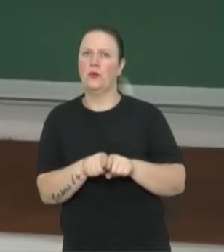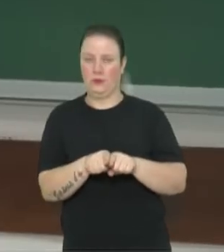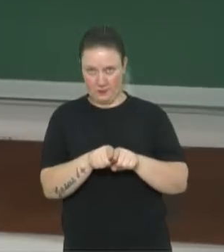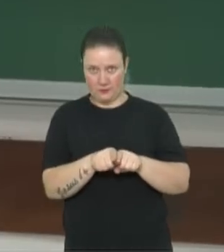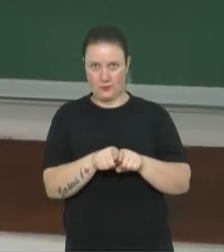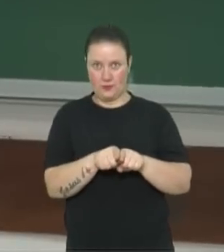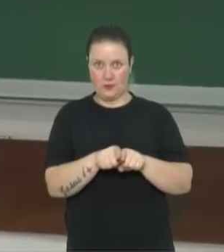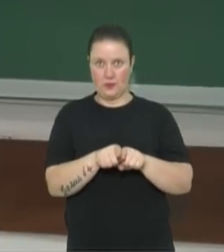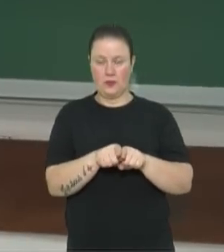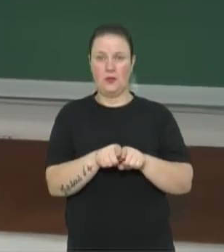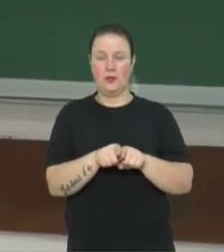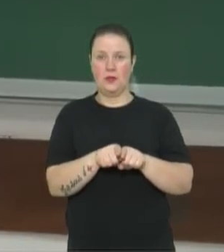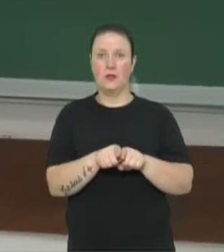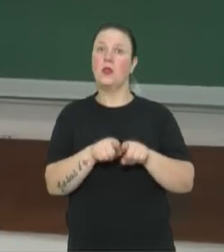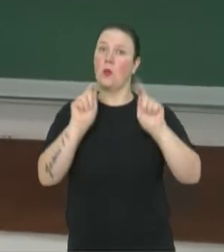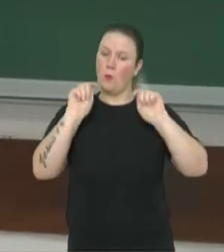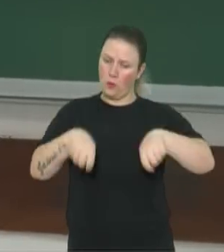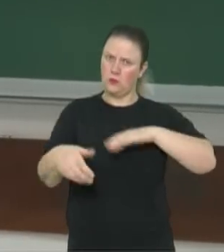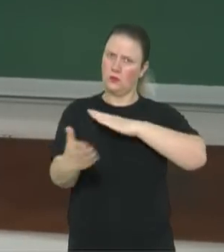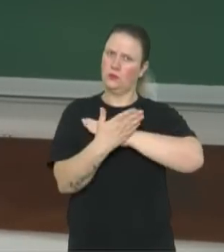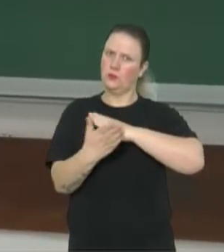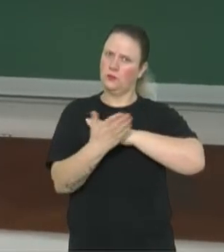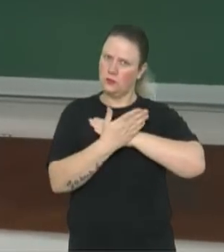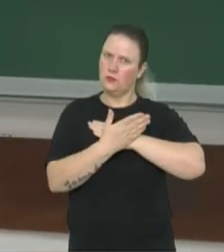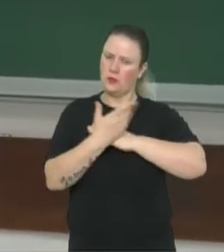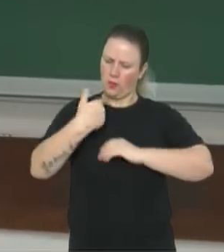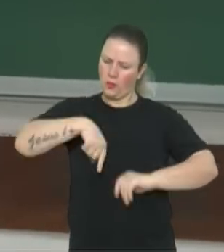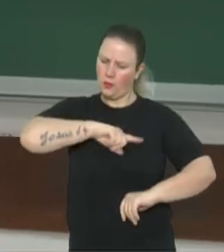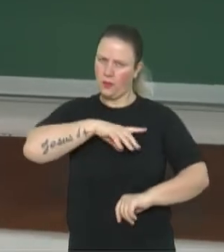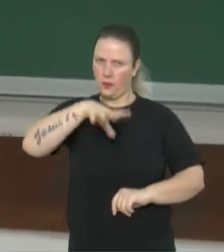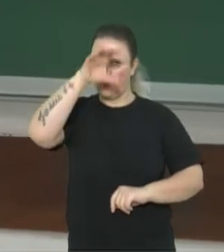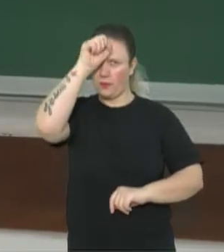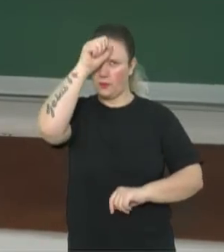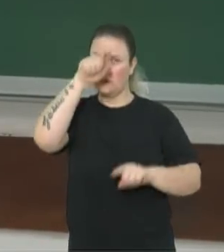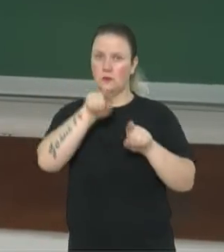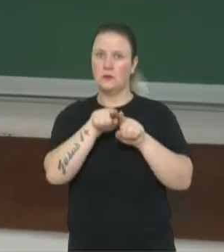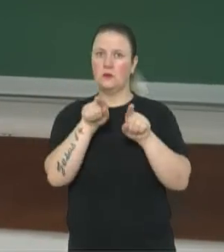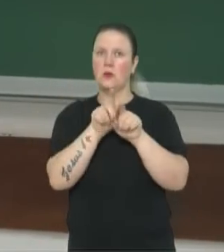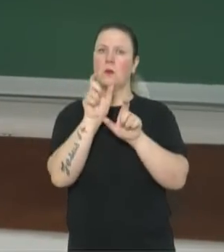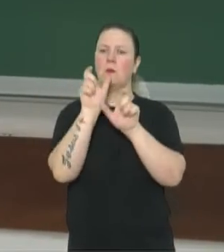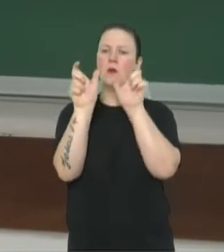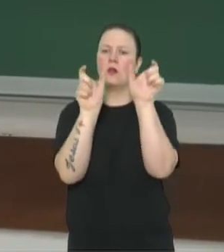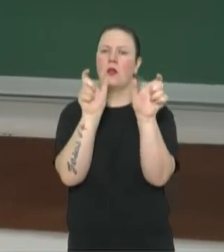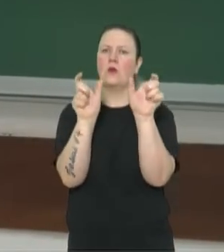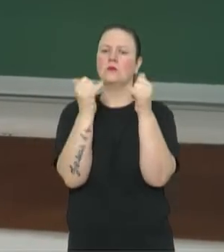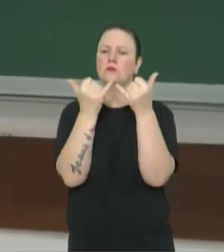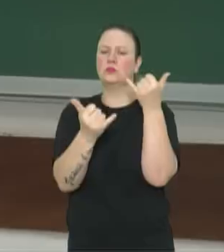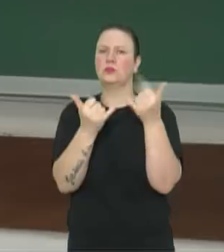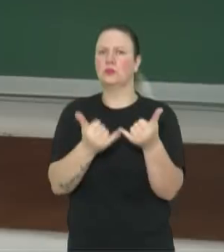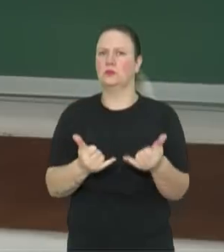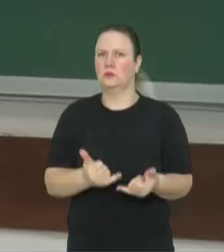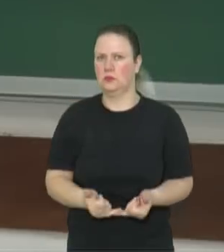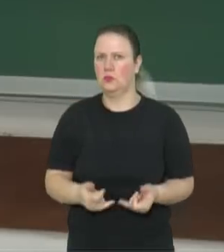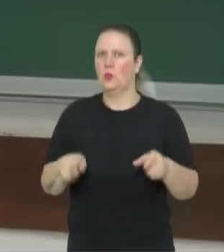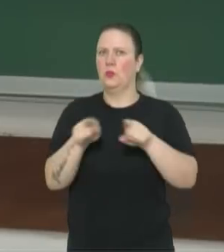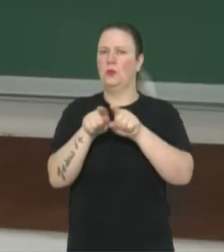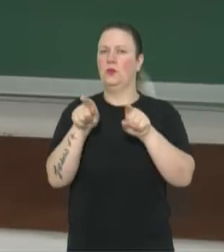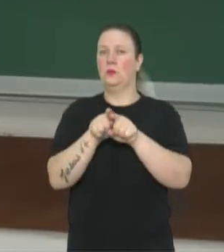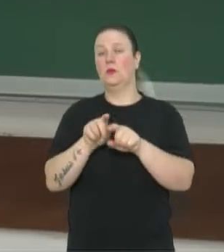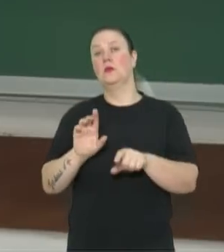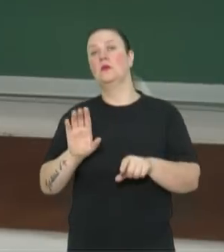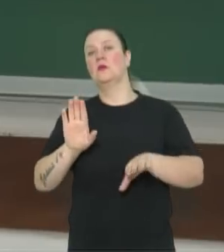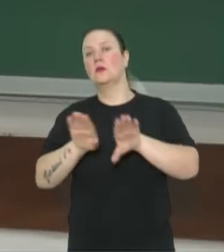elas podem nos auxiliar no nosso aprendizado. Vimos as palavras cognatas e os falsos cognatos, lembram?